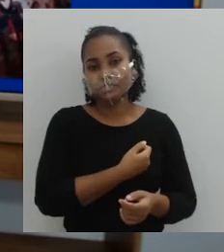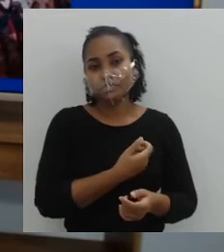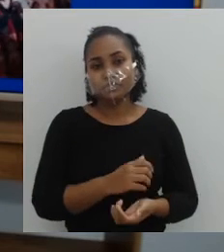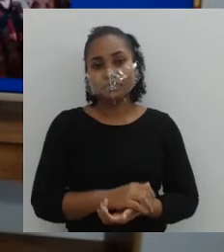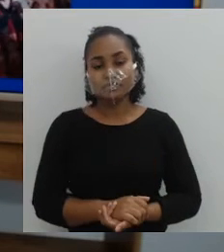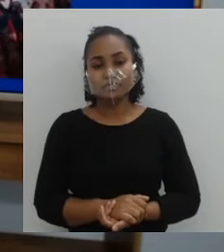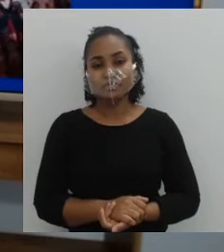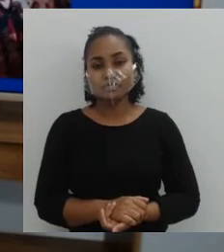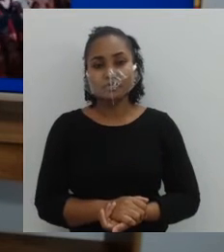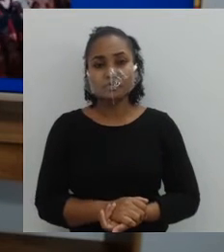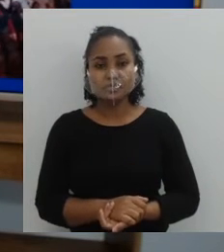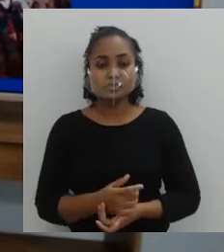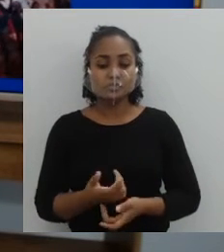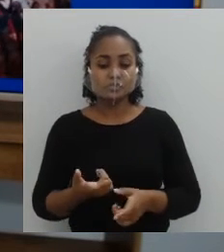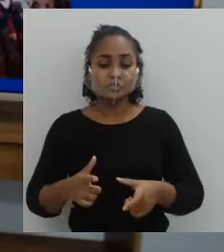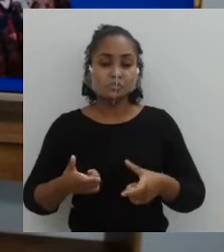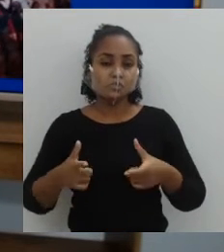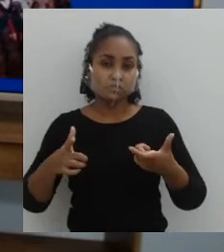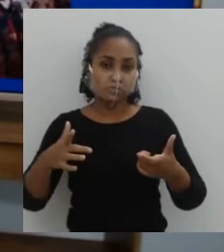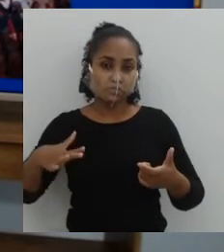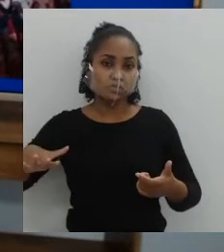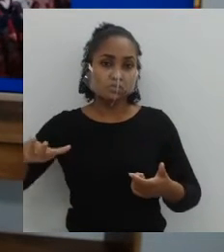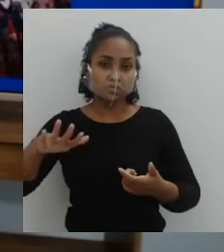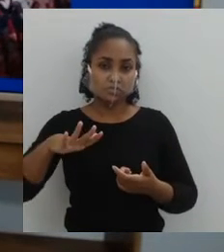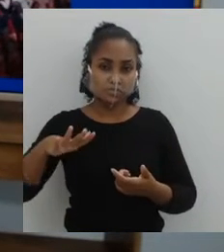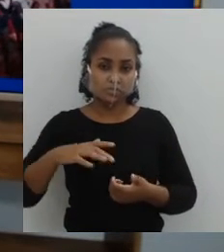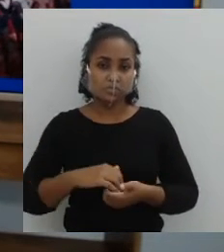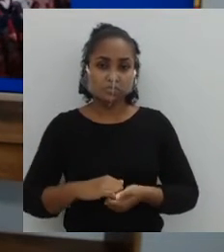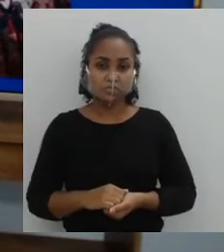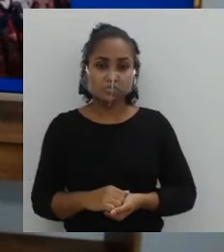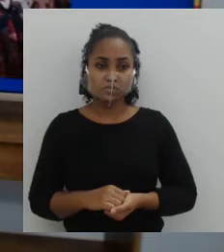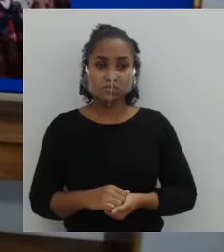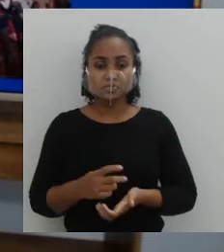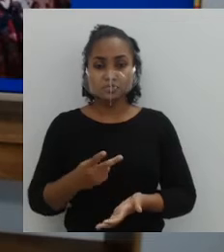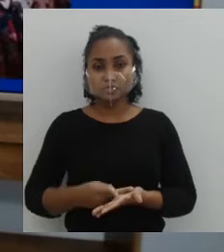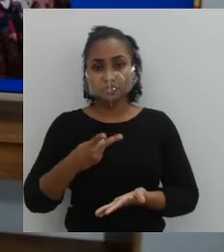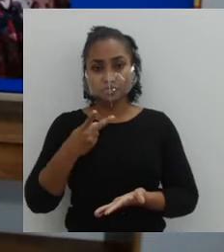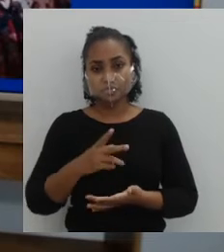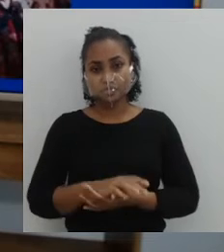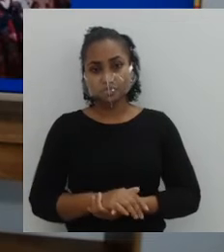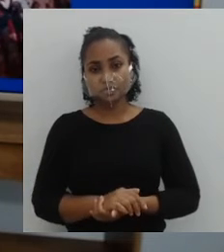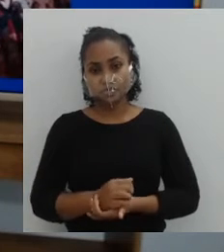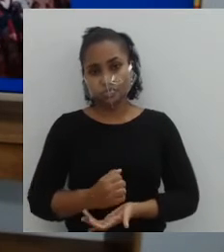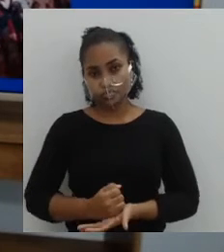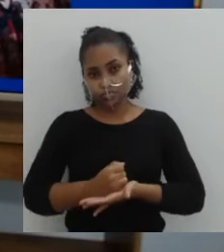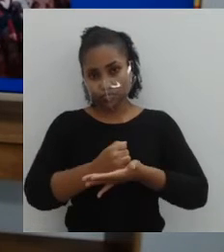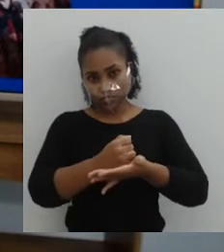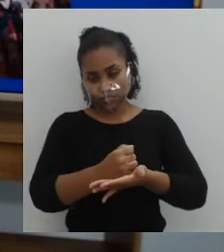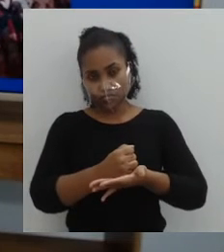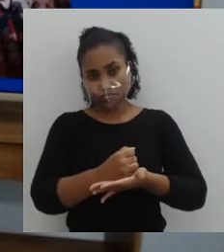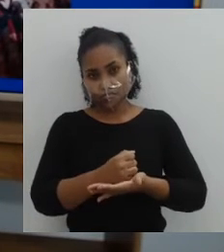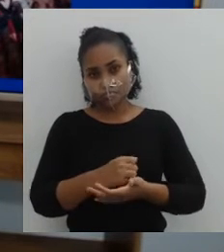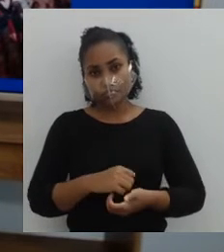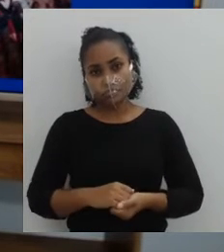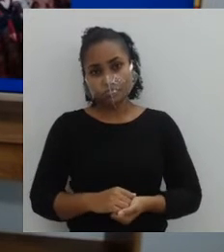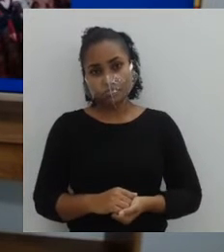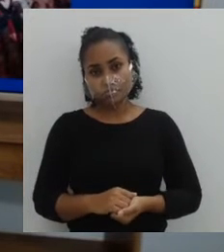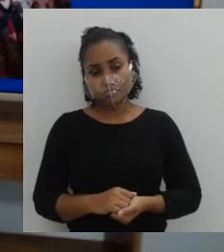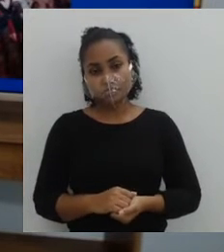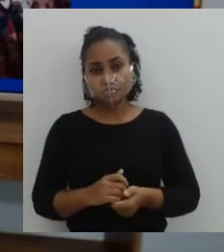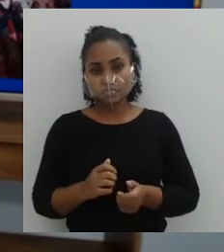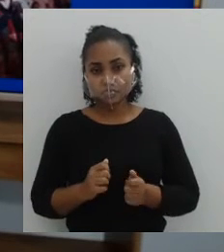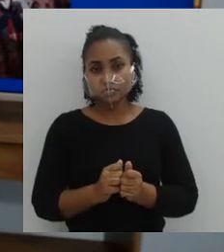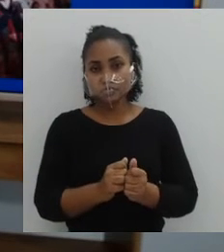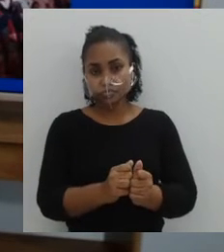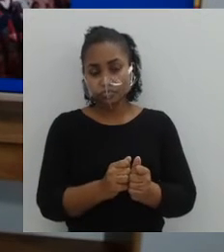enorme, né, com mais homens do que os holandeses aqui, para ajudar os portugueses que aqui estavam, junto com